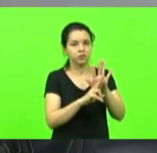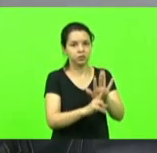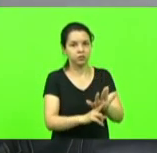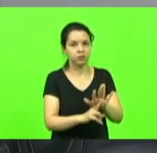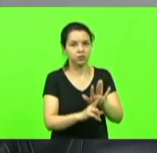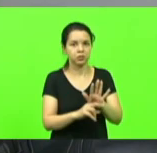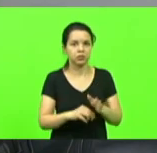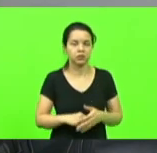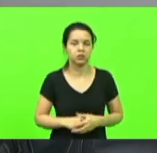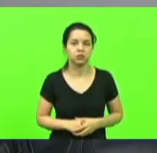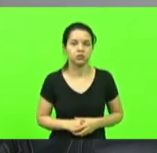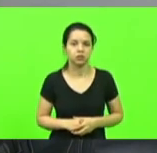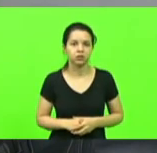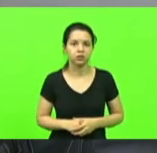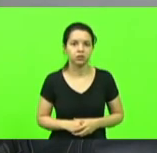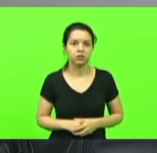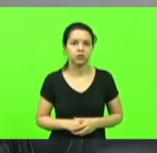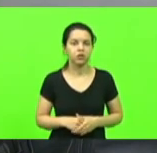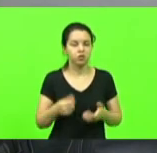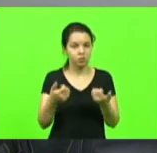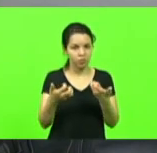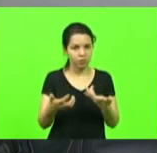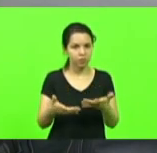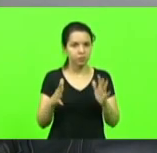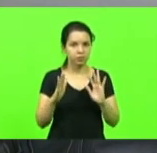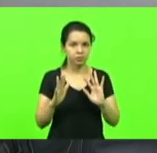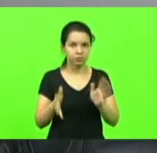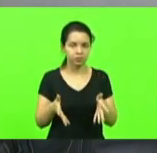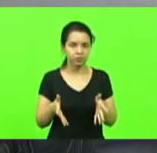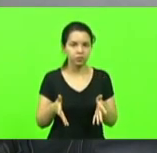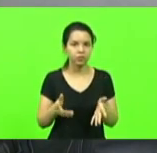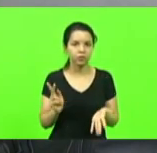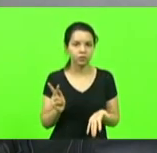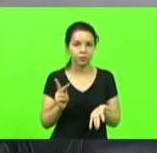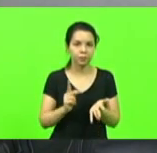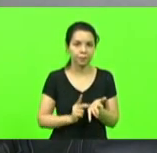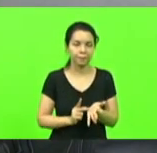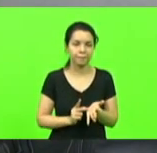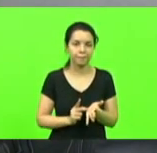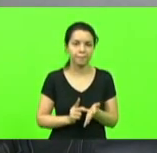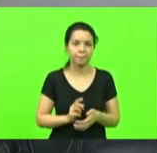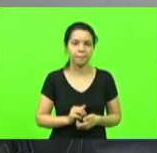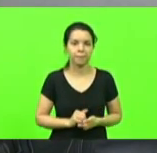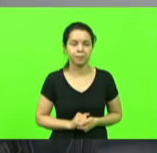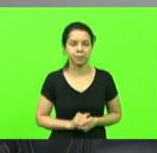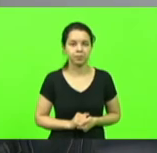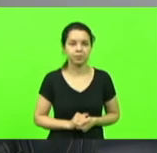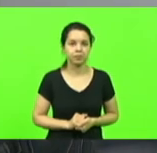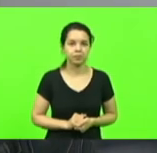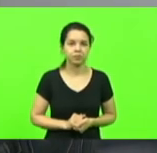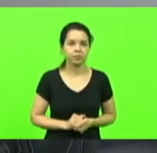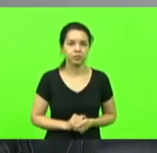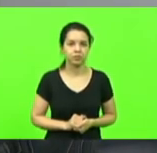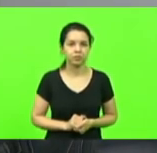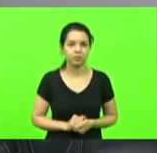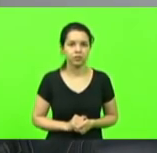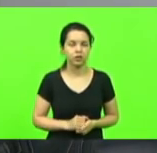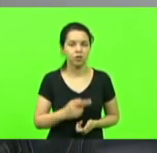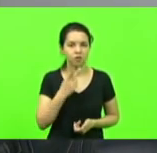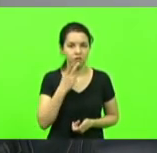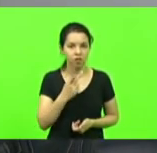foi comentado aqui, é uma realidade. Né? E até eu diria que